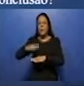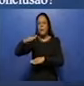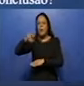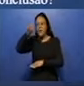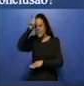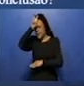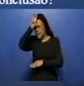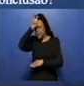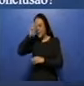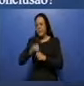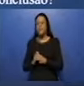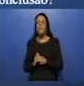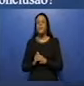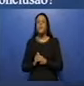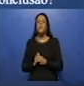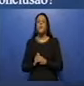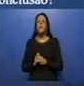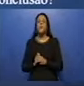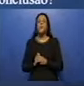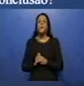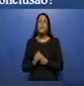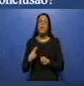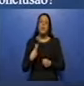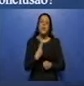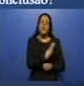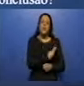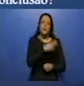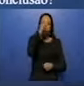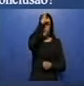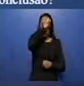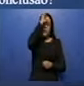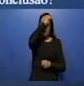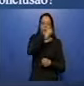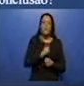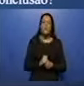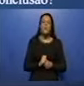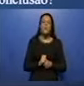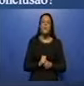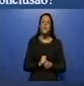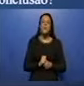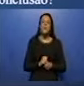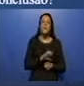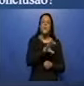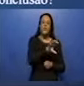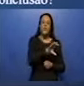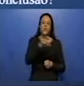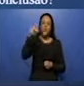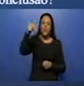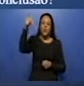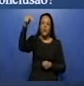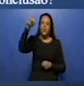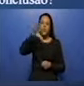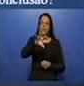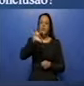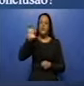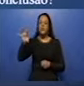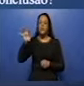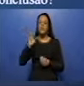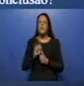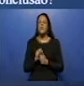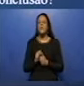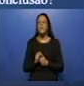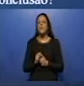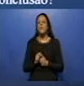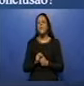Nós aprendemos, em momentos anteriores, a subdivisão da região nordeste. No próximo slide, para que vocês se